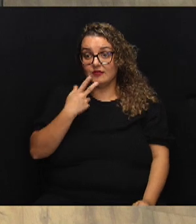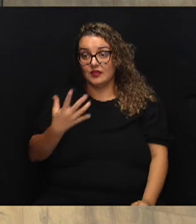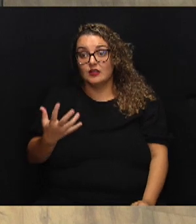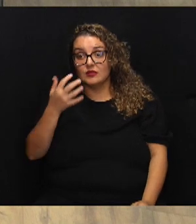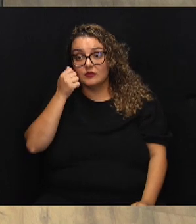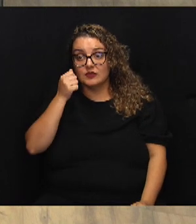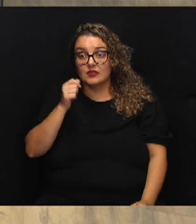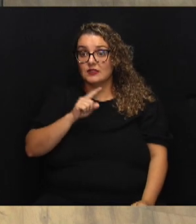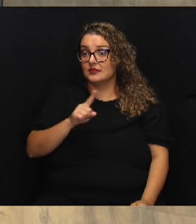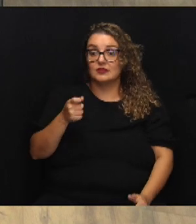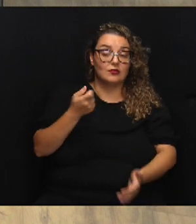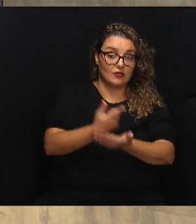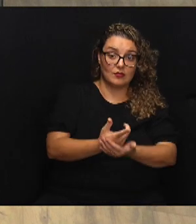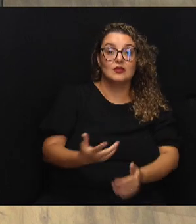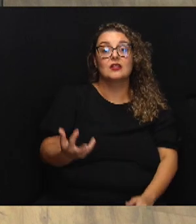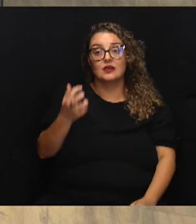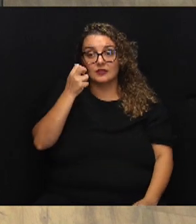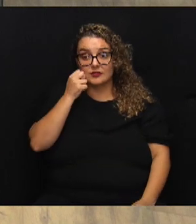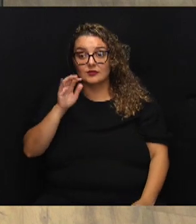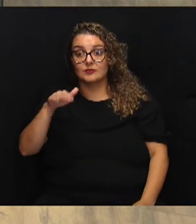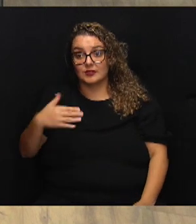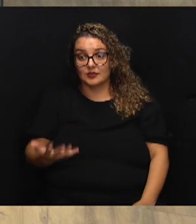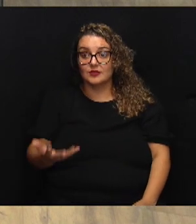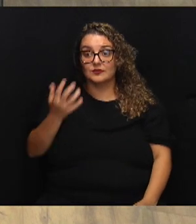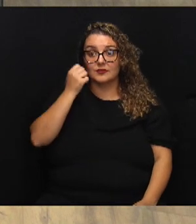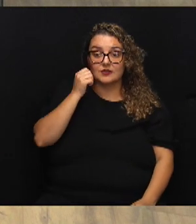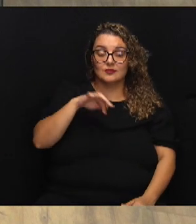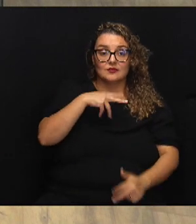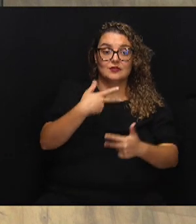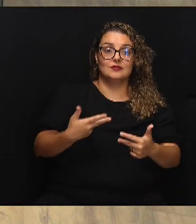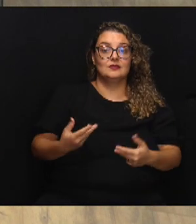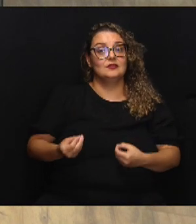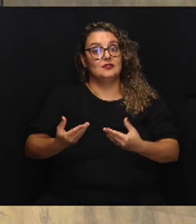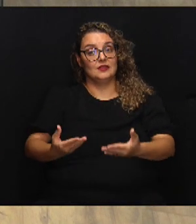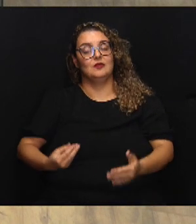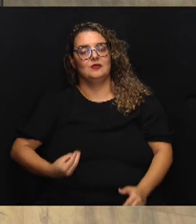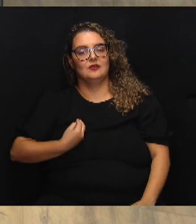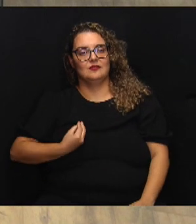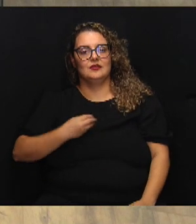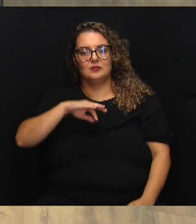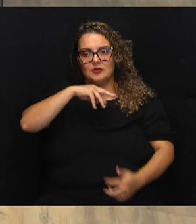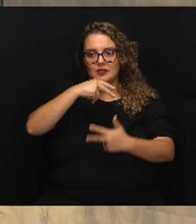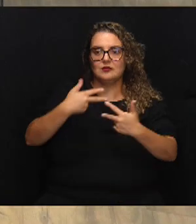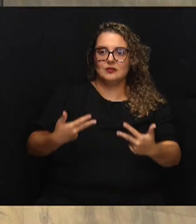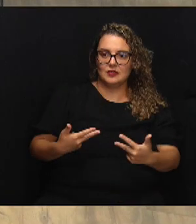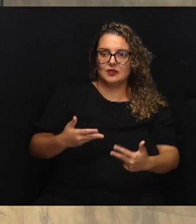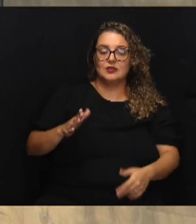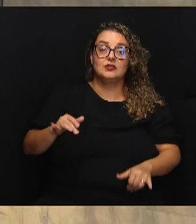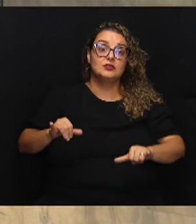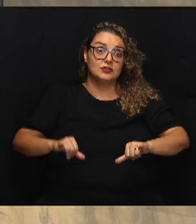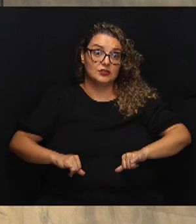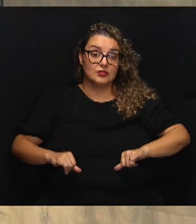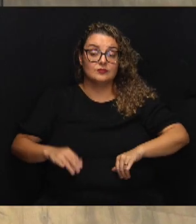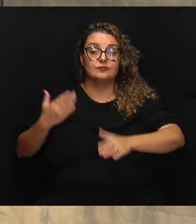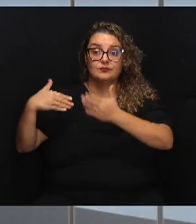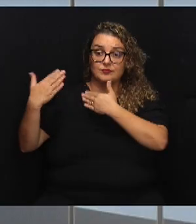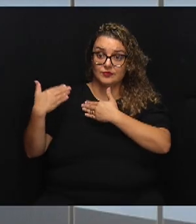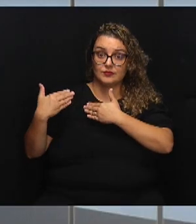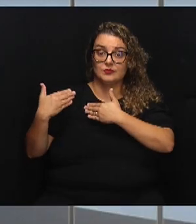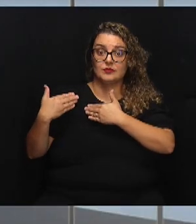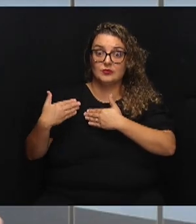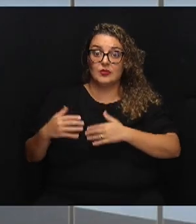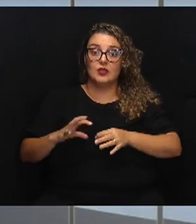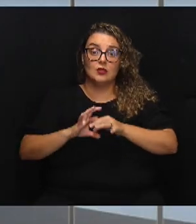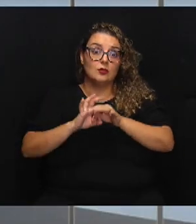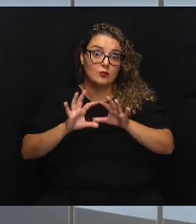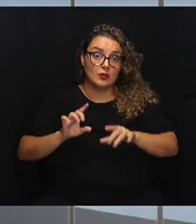não compre, adote. Porque quando você adota um animal, você dá uma chance de vida para esse animal que já sofreu tanto no passado, e você